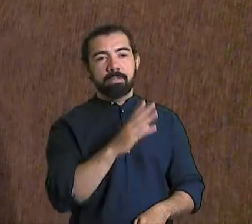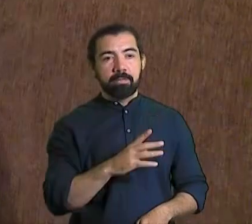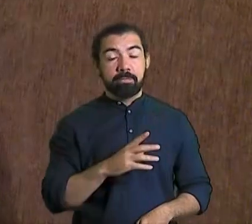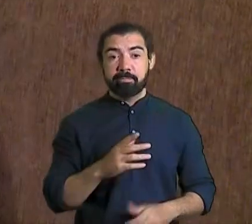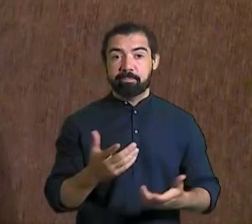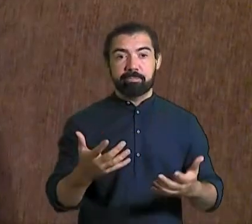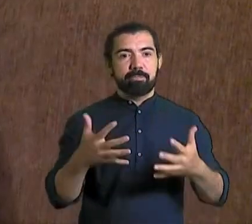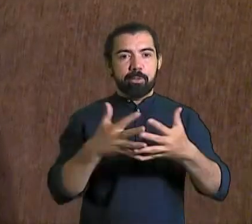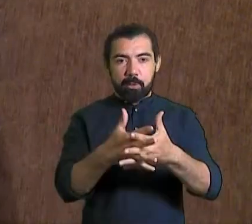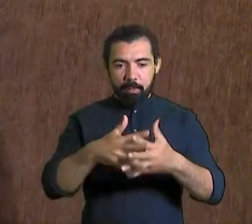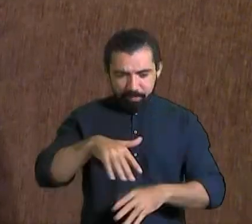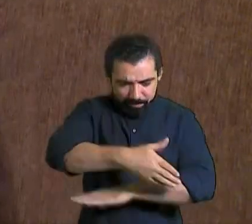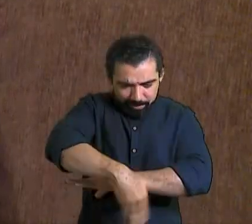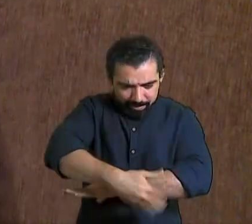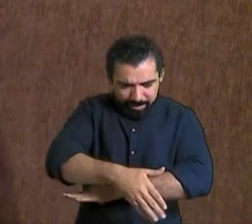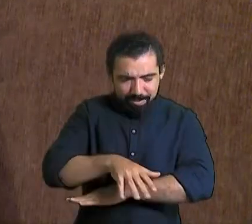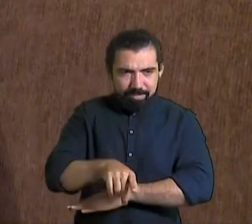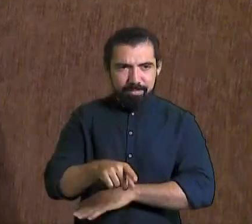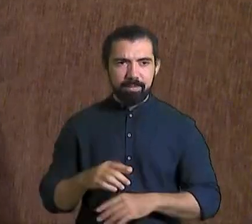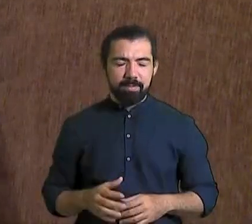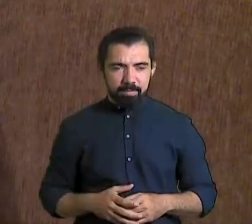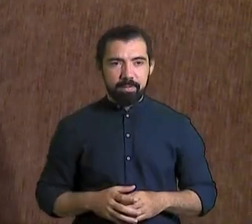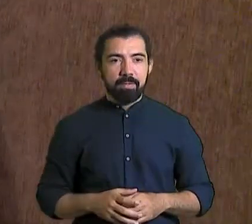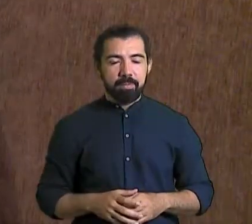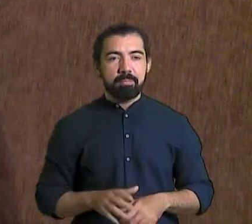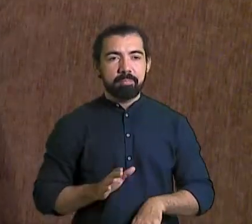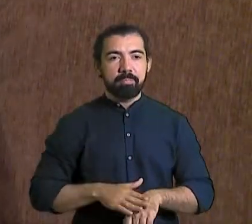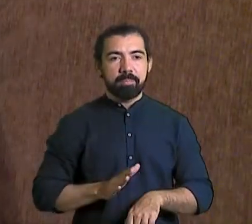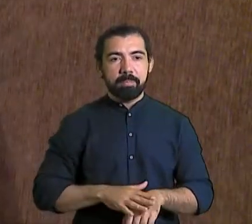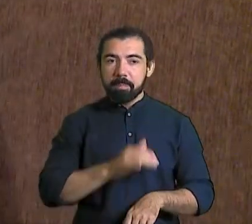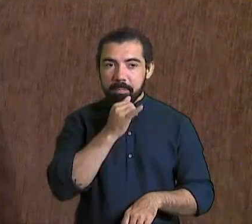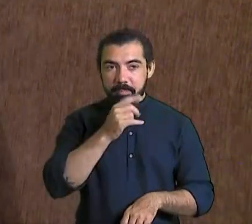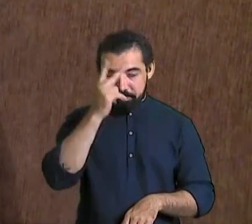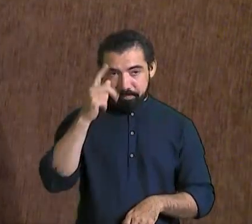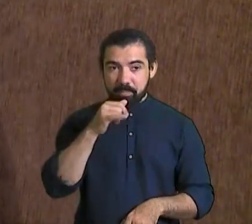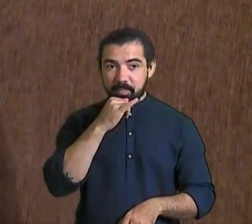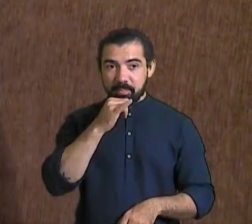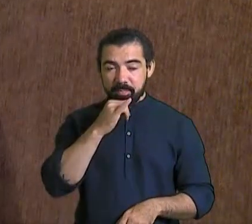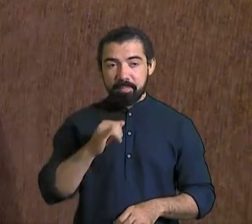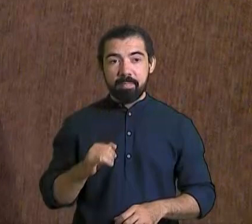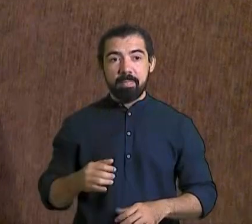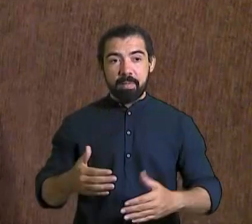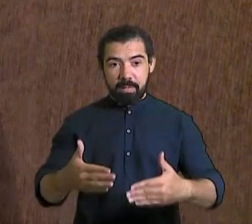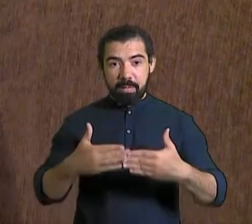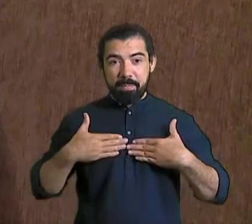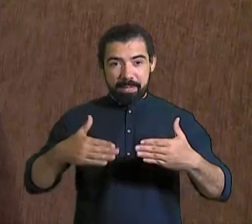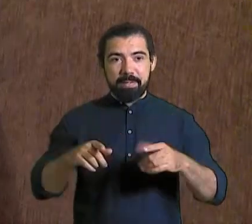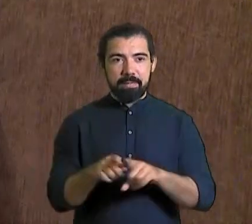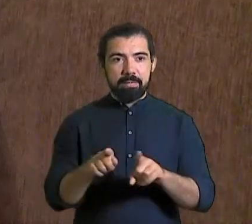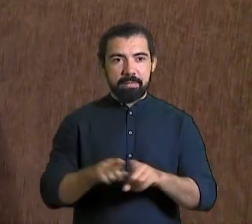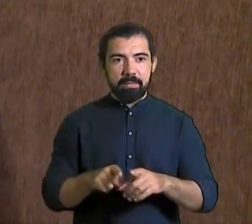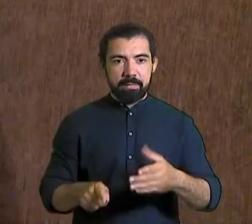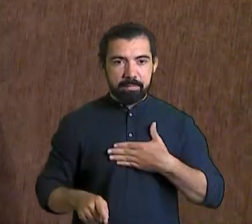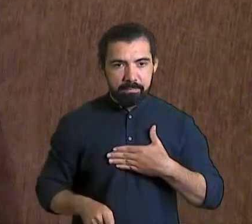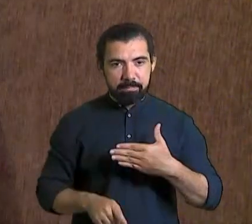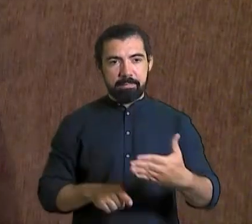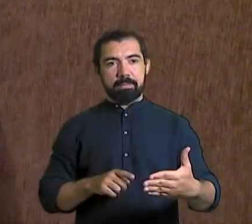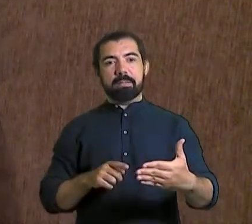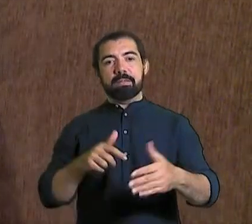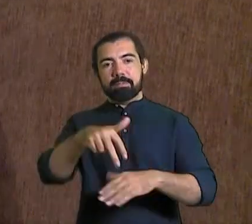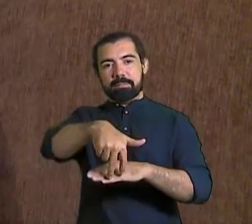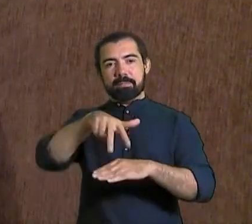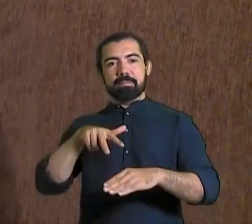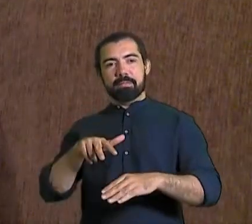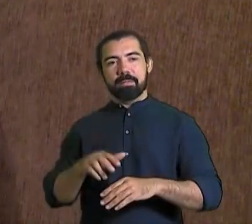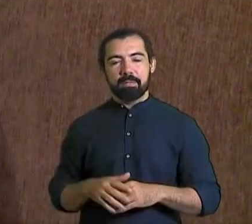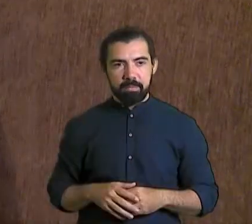E a caixa de correio, ela funcionava como uma mola, né? Se você vinha, você batia o tórax nela e ela lhe empurrava para trás, né?